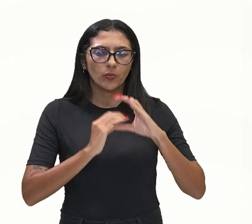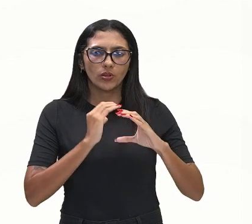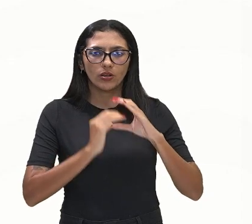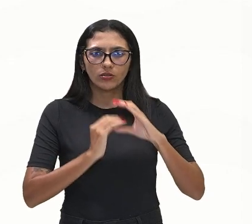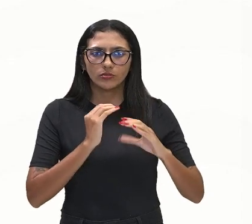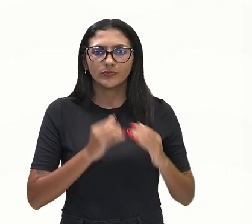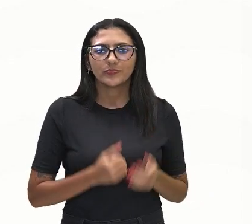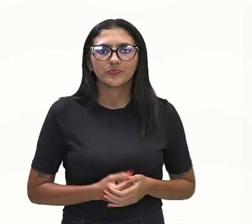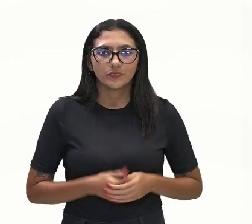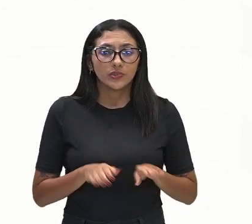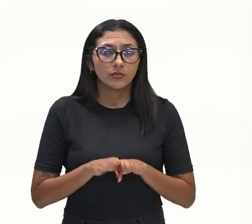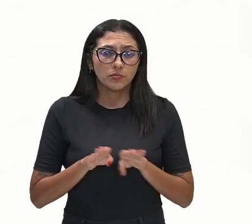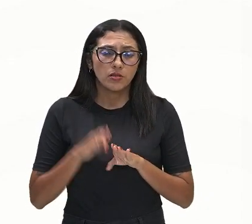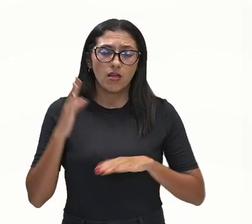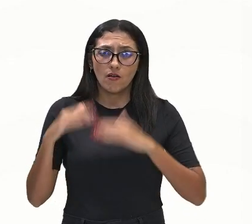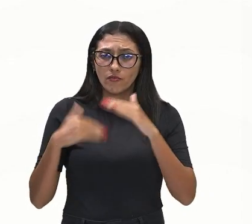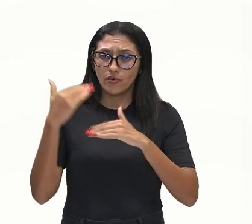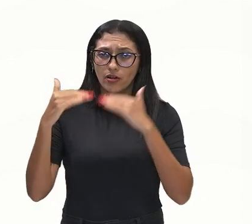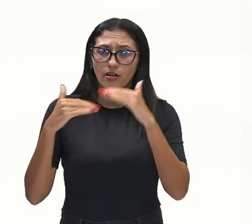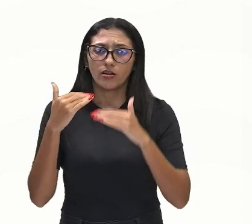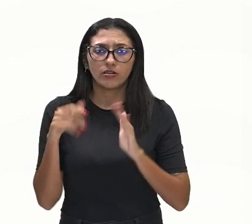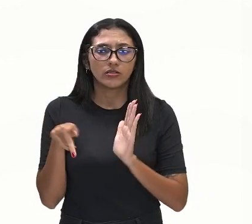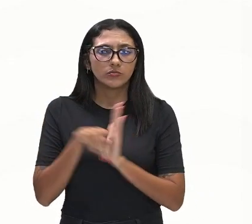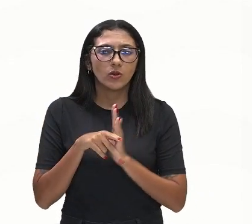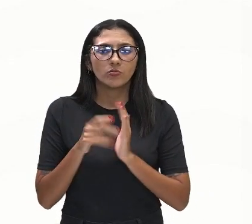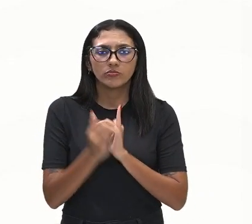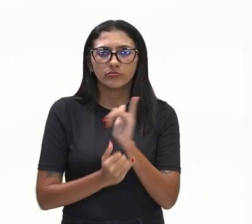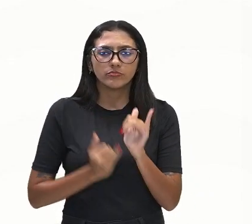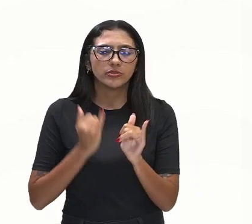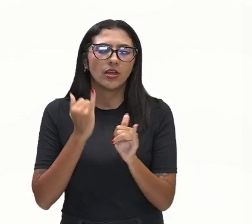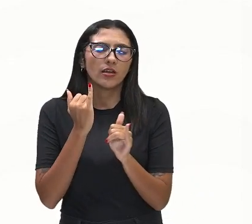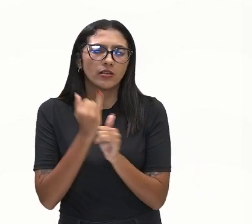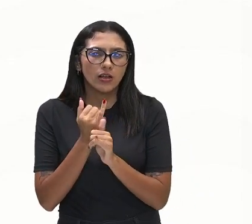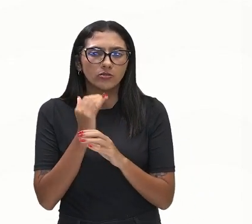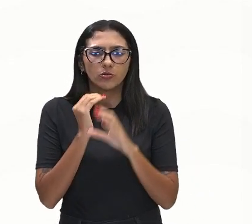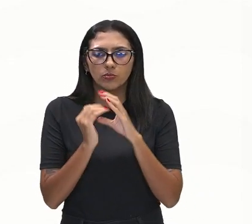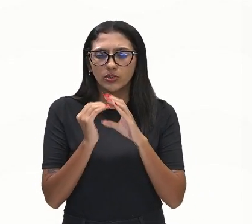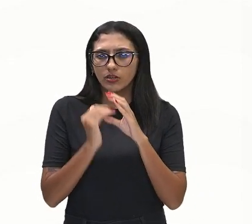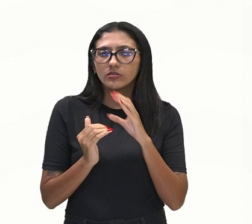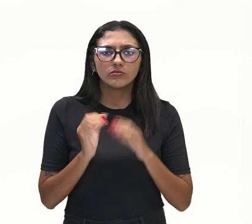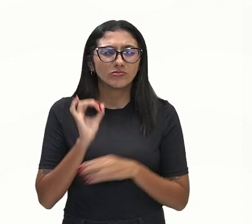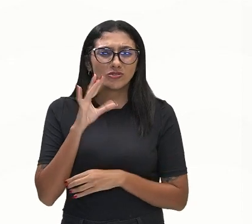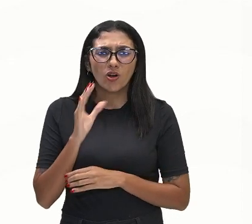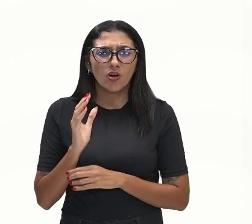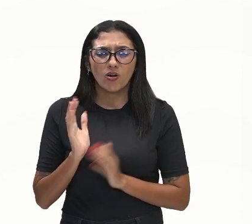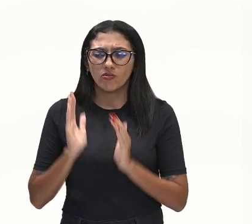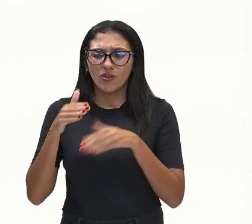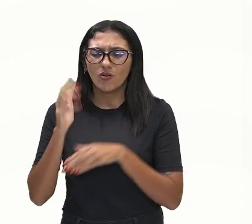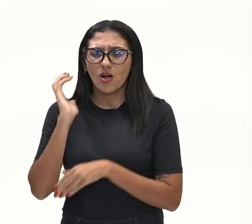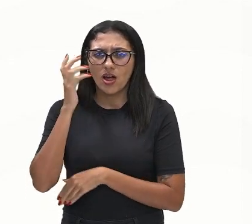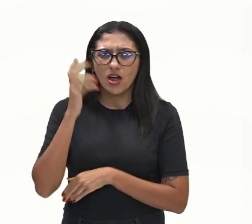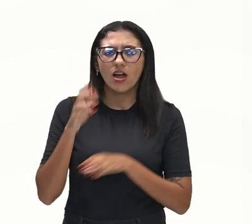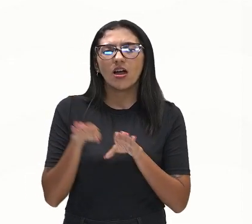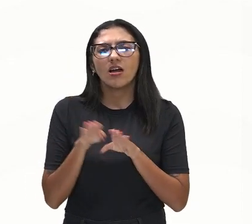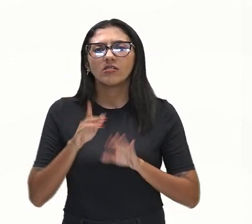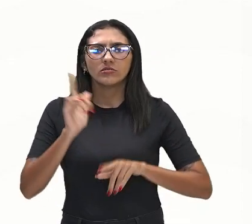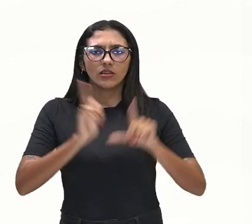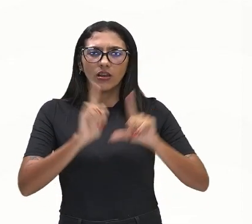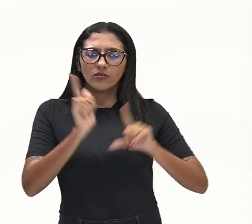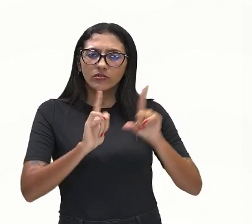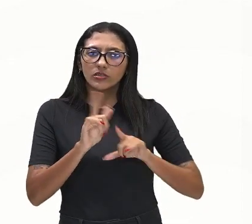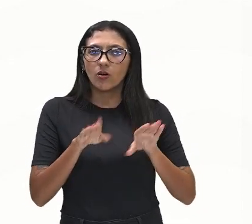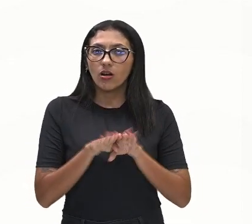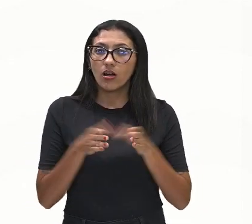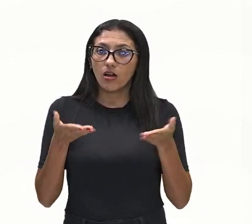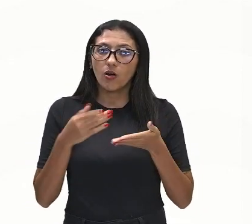das tecnologias melhoram as redes de comunicação, saindo do rádio para a televisão, para a comunicação via